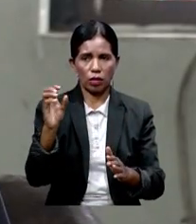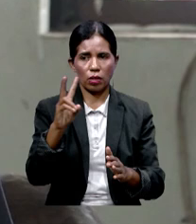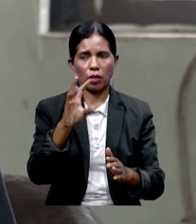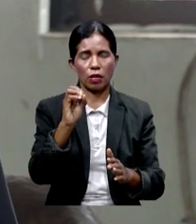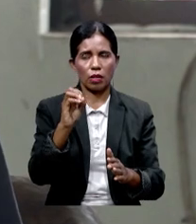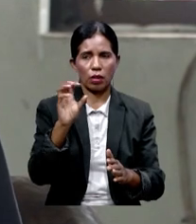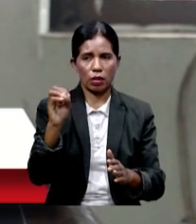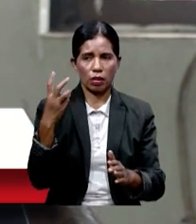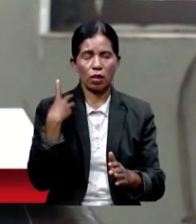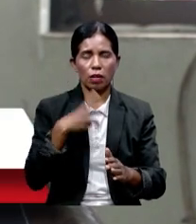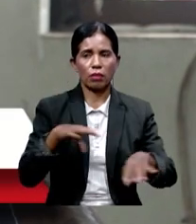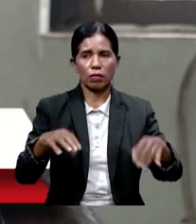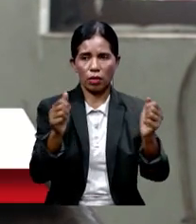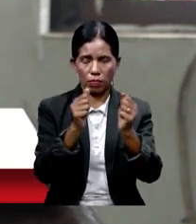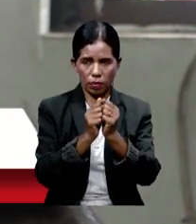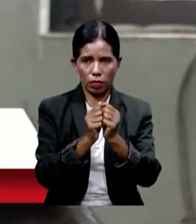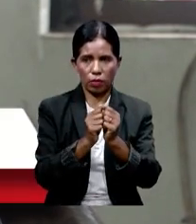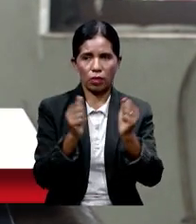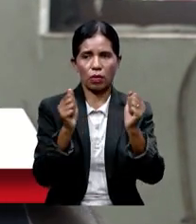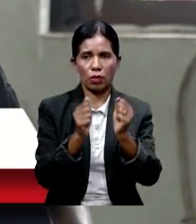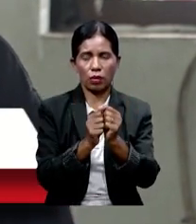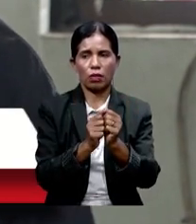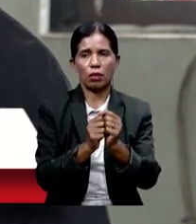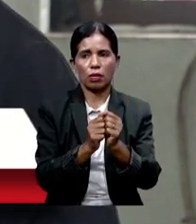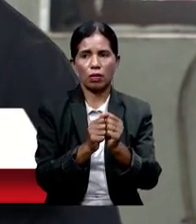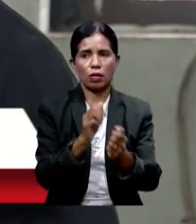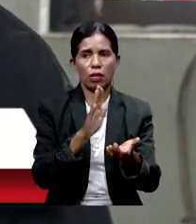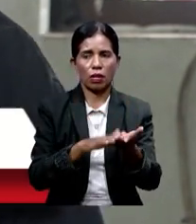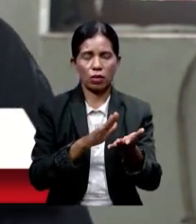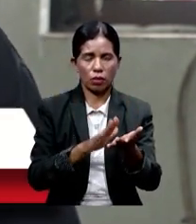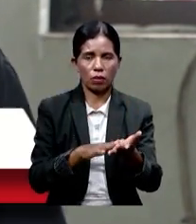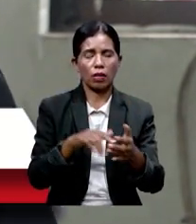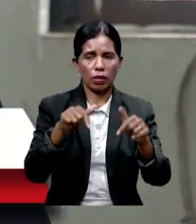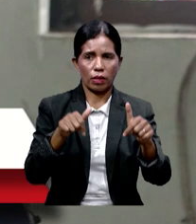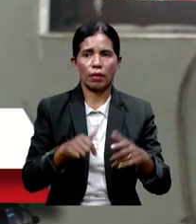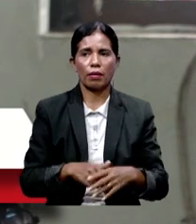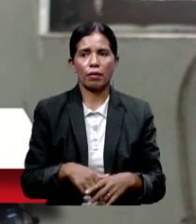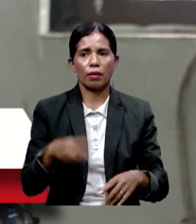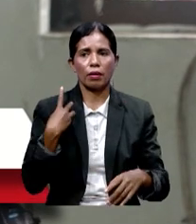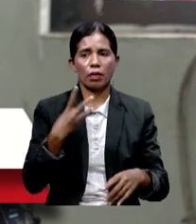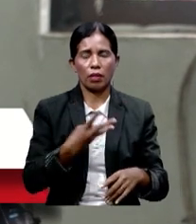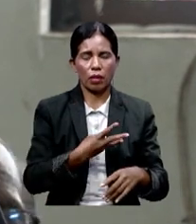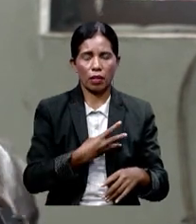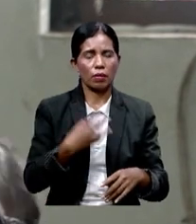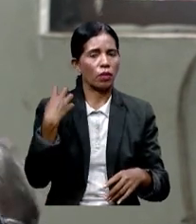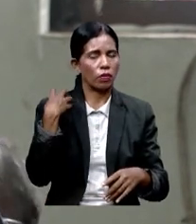2017, utilizamos o edifício Ensino Básico de Terra, a minha edifício da cidade,